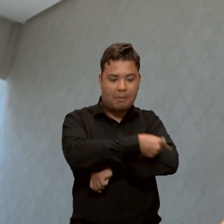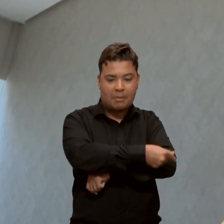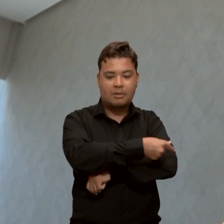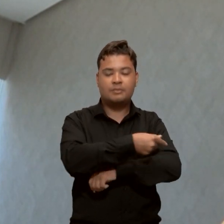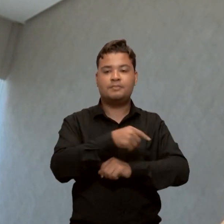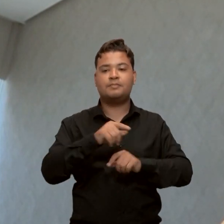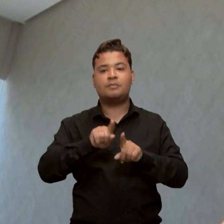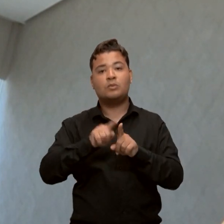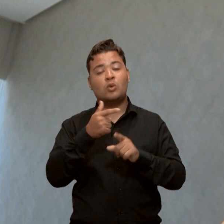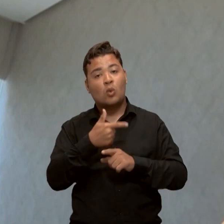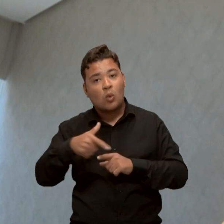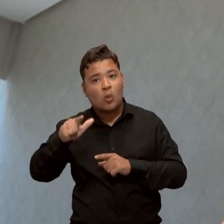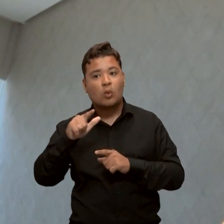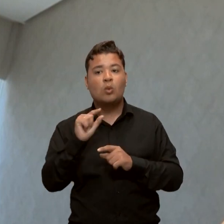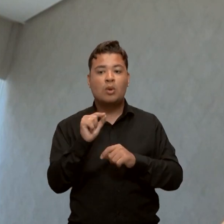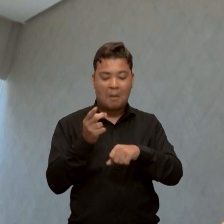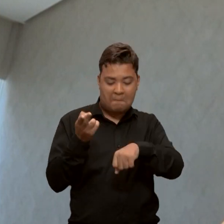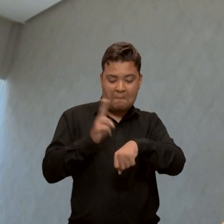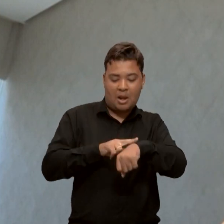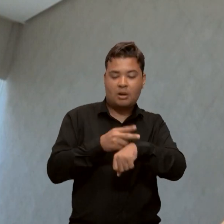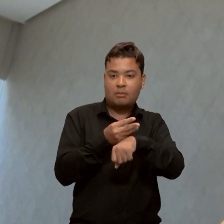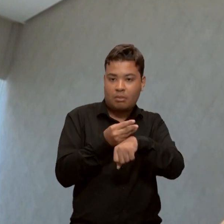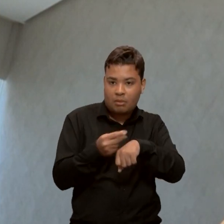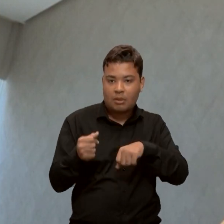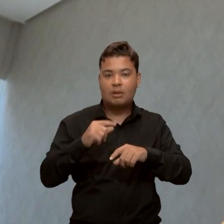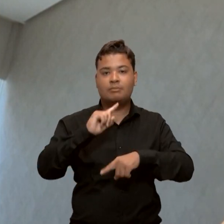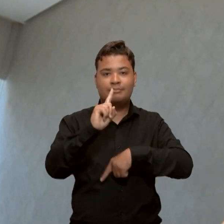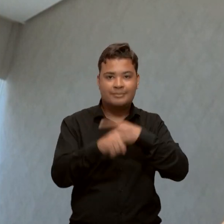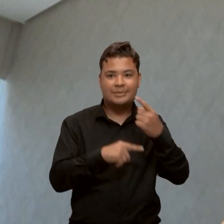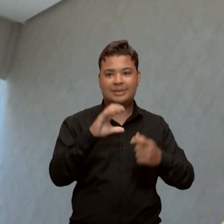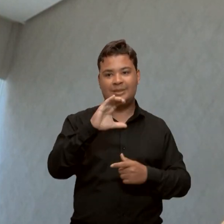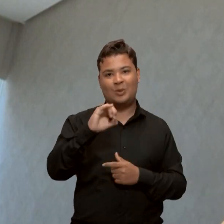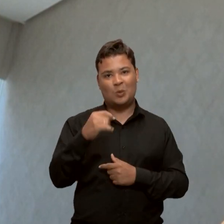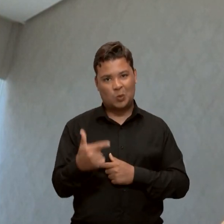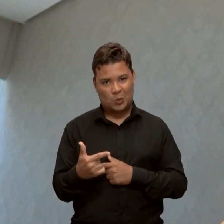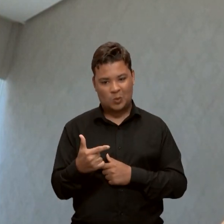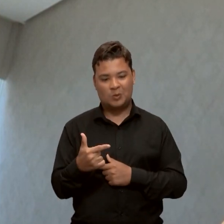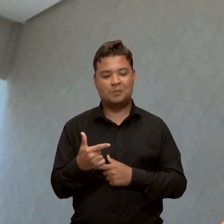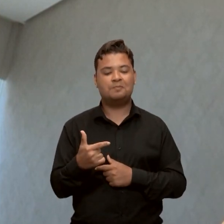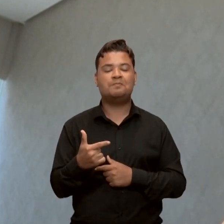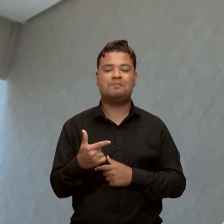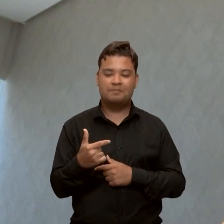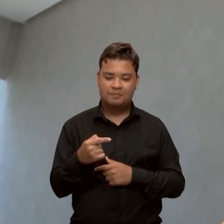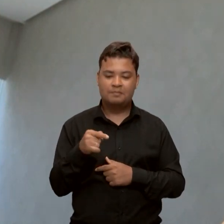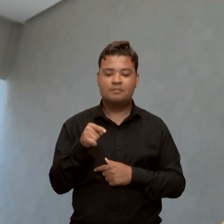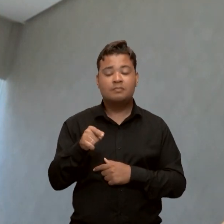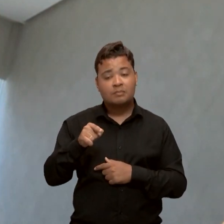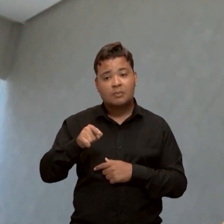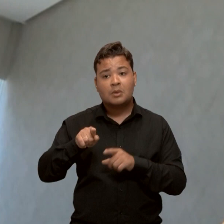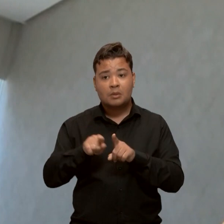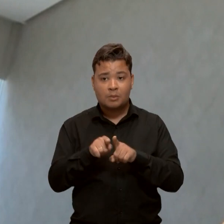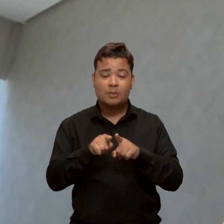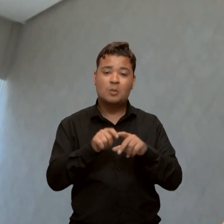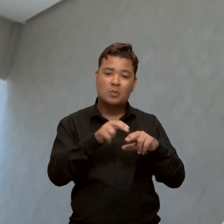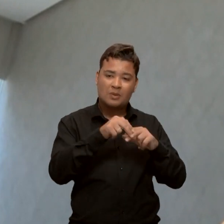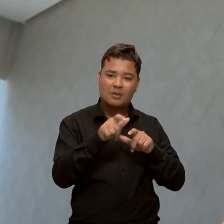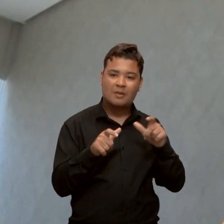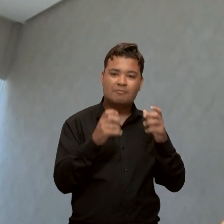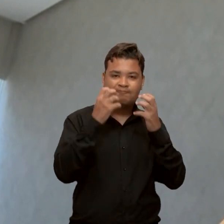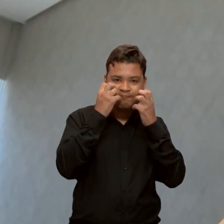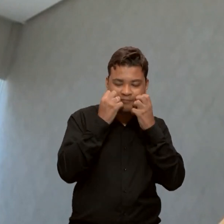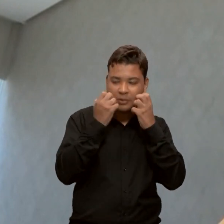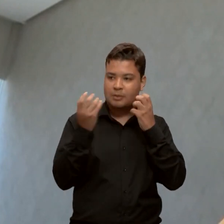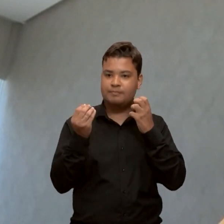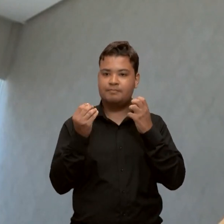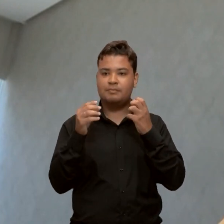tirar manchas, aí depois veio o CO2, que participava muito do envelhecimento, deixava a pele mais